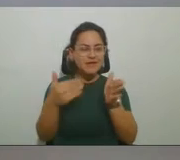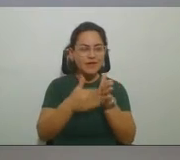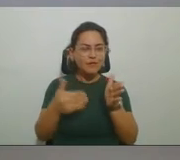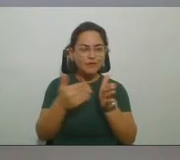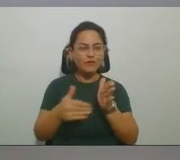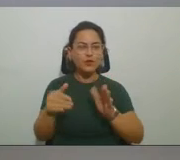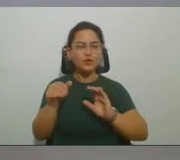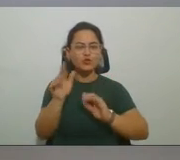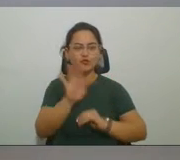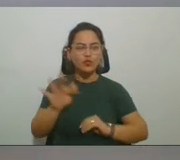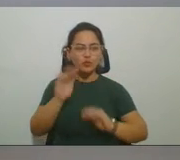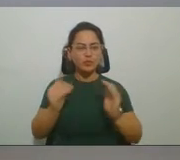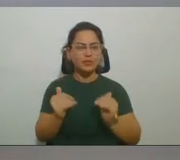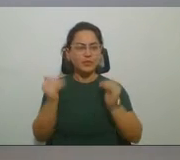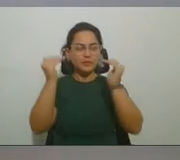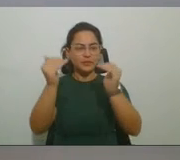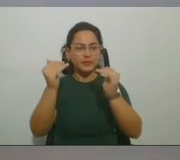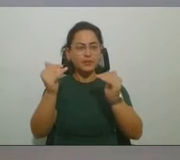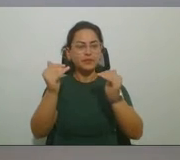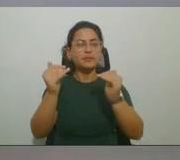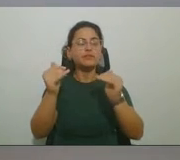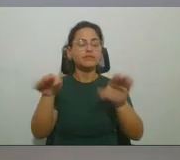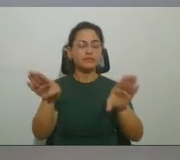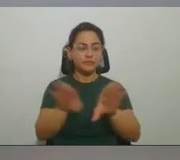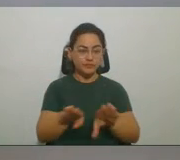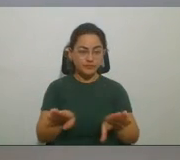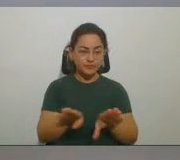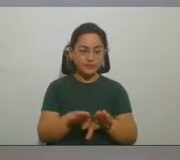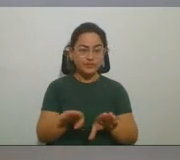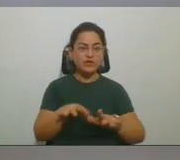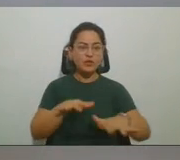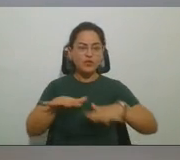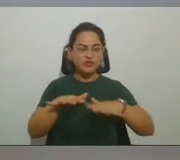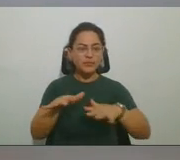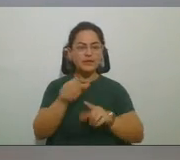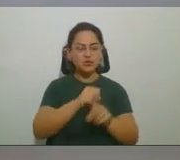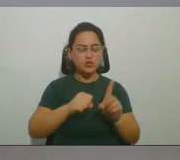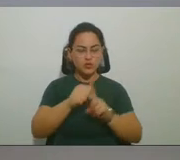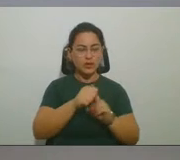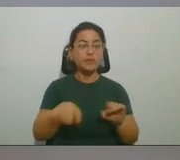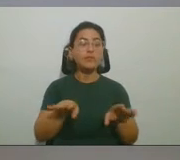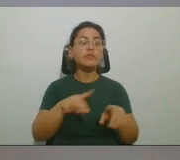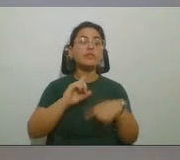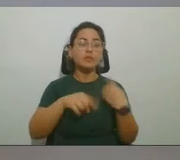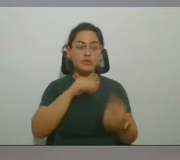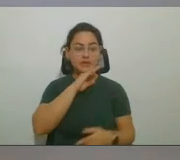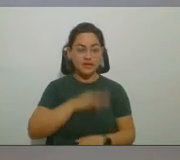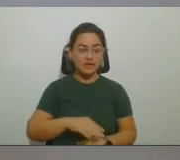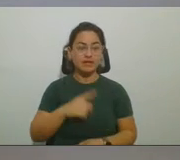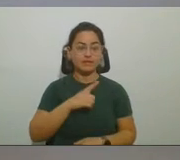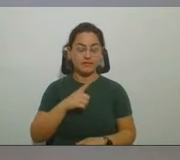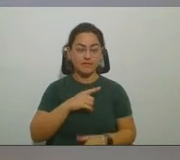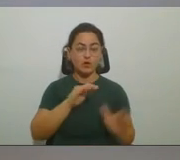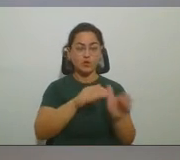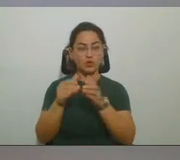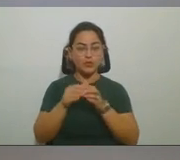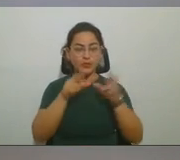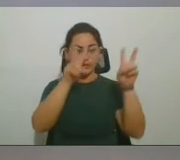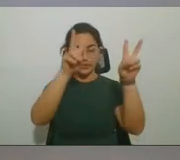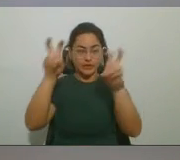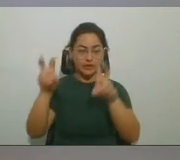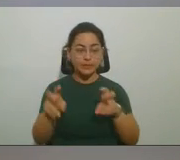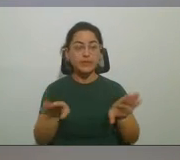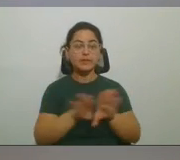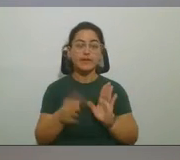Suas Intersecções com os Movimentos Sociais. À tarde, nós teremos grupos temáticos e pôsteres e o lançamento